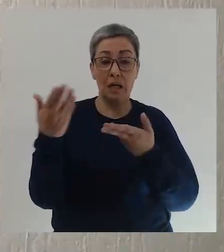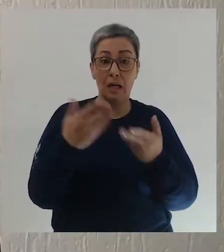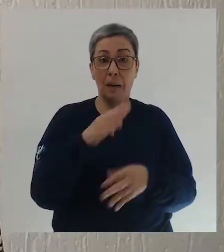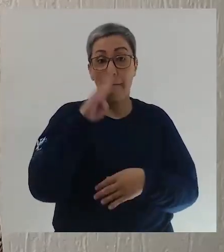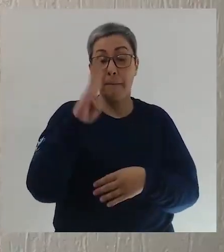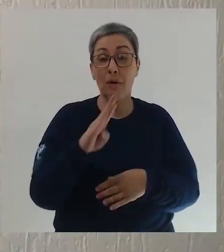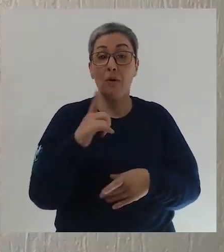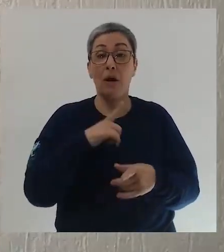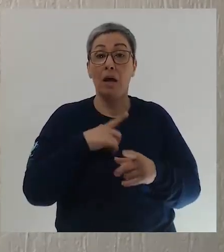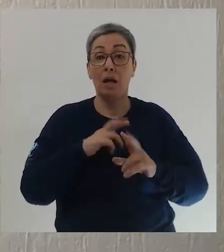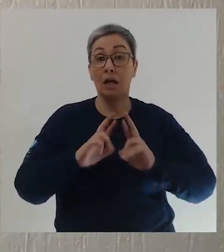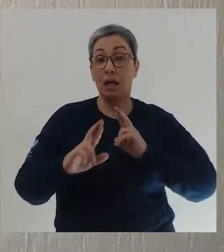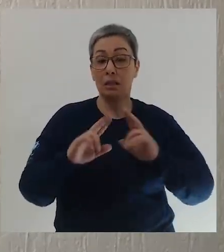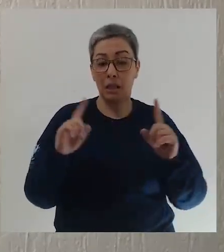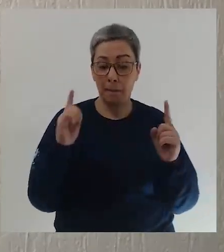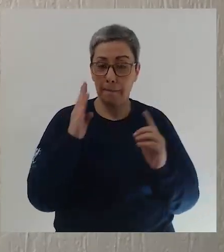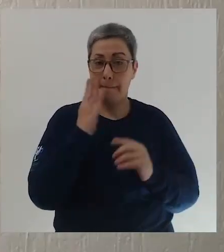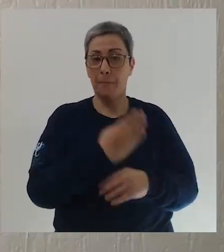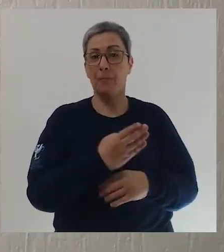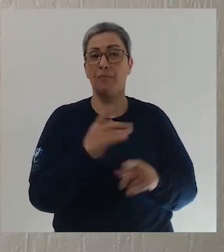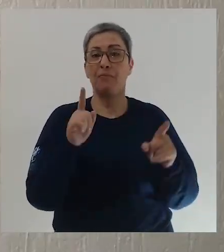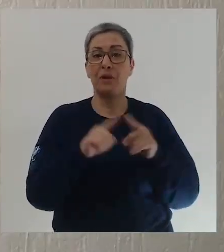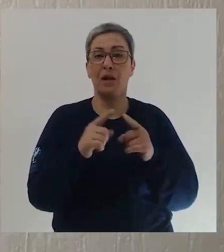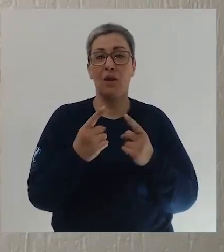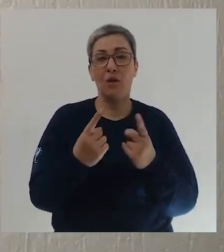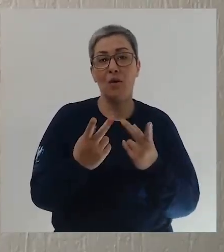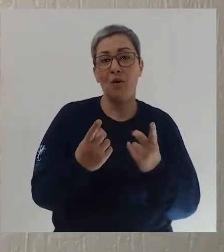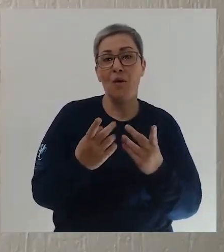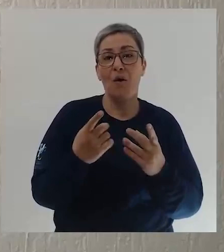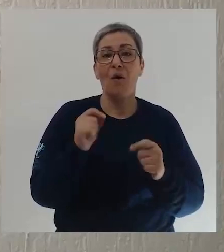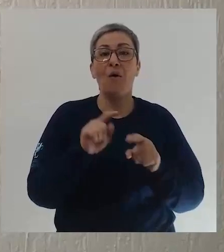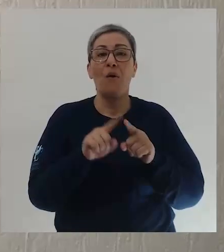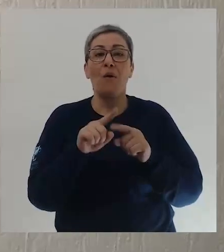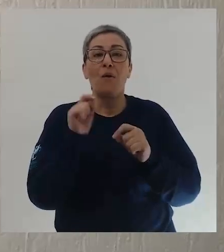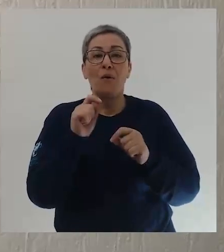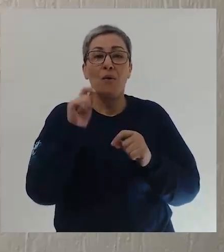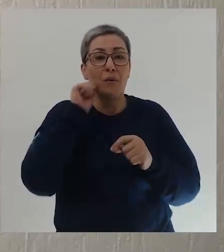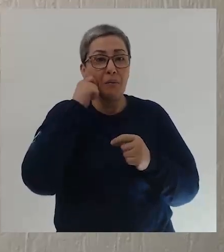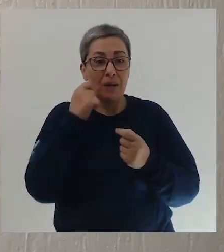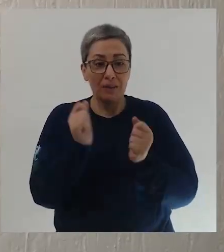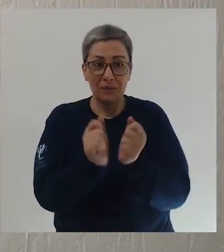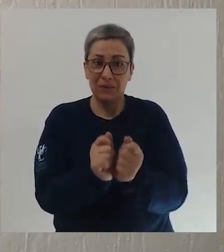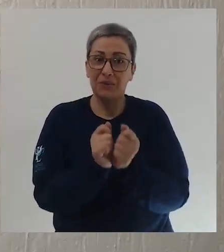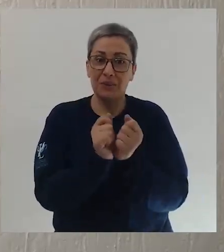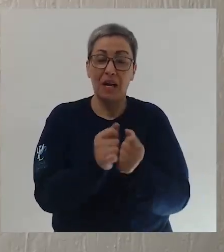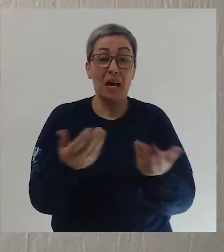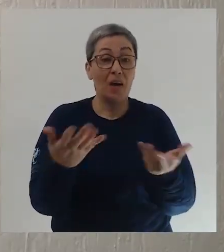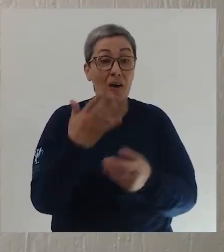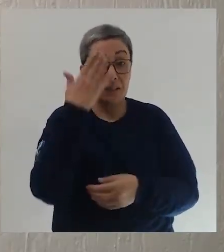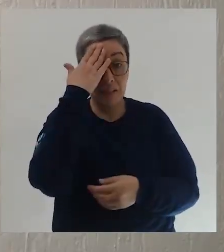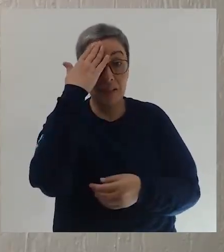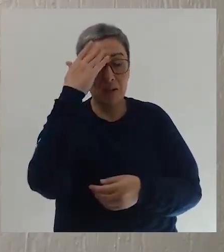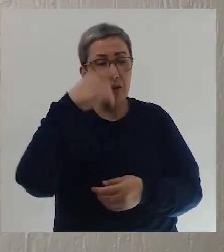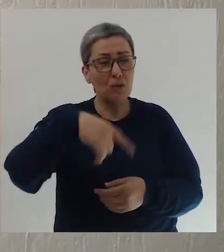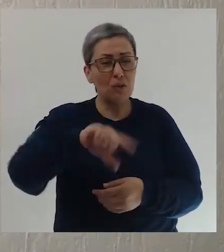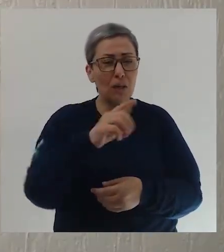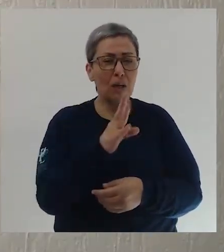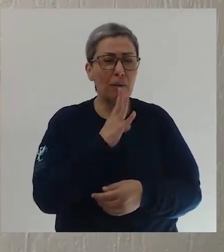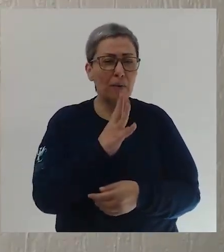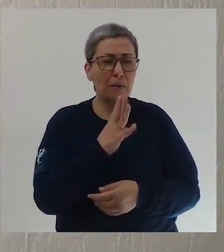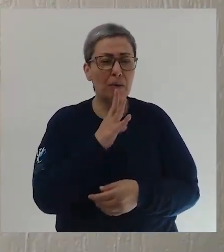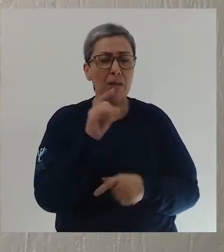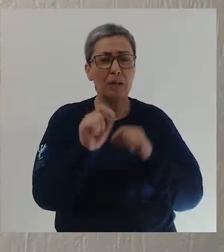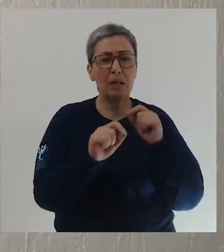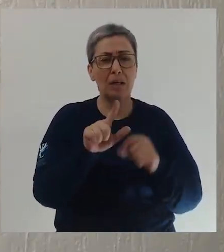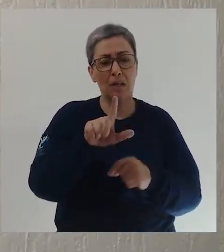sua vinda para o Brasil teve uma relação direta com o tráfico negreiro que eu contei aí para cima, né? Bom, agora eu quero saber, vocês